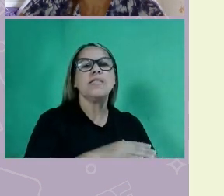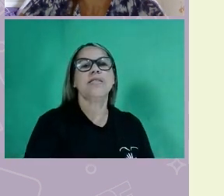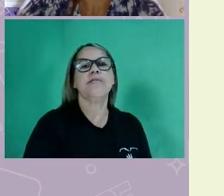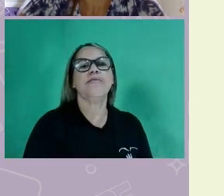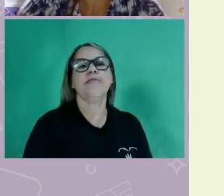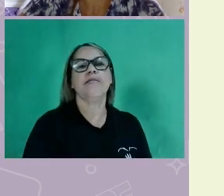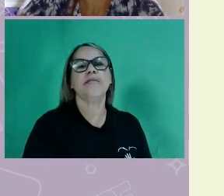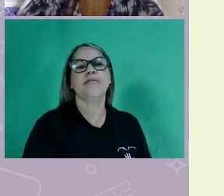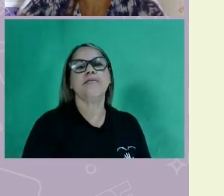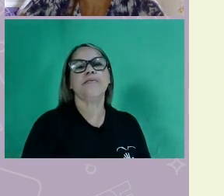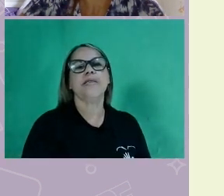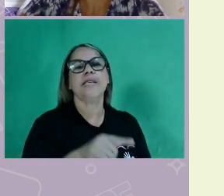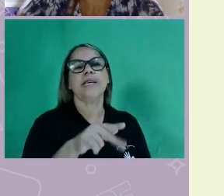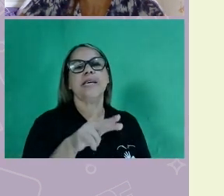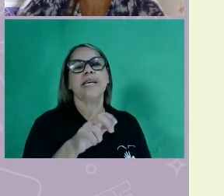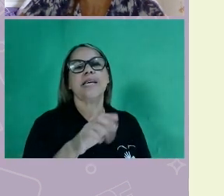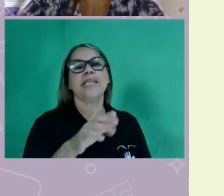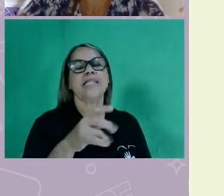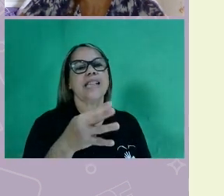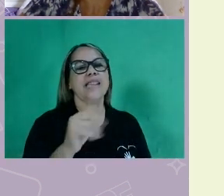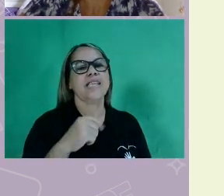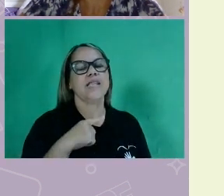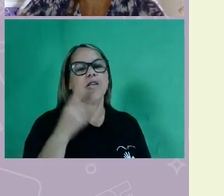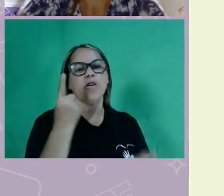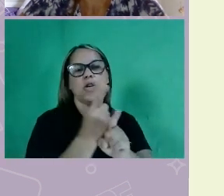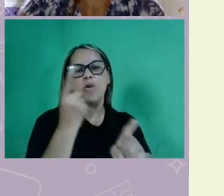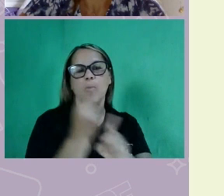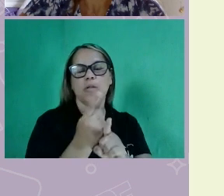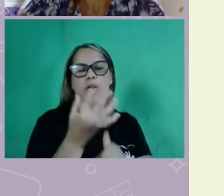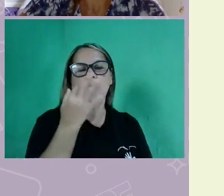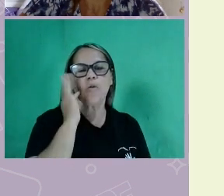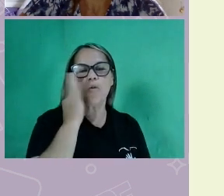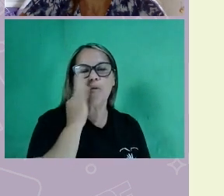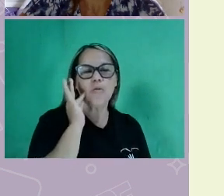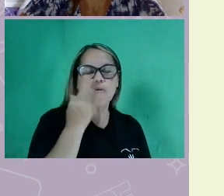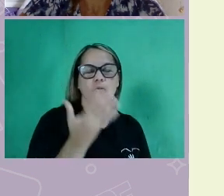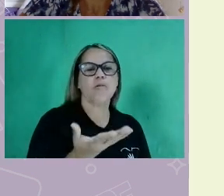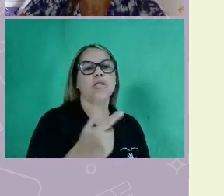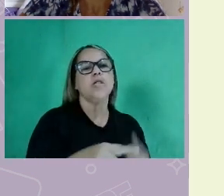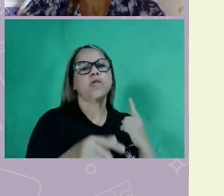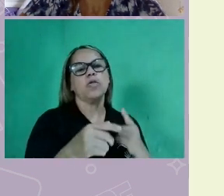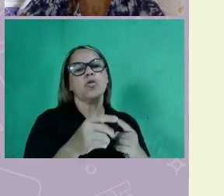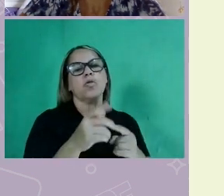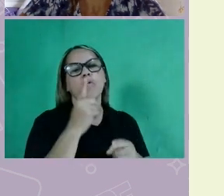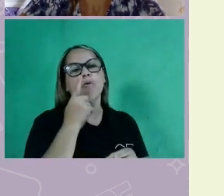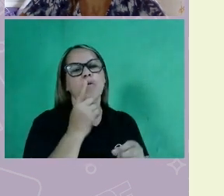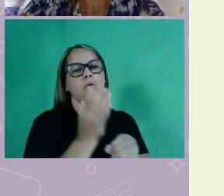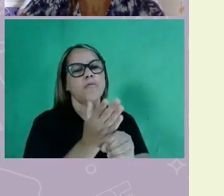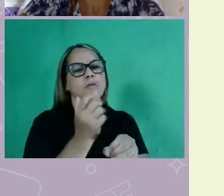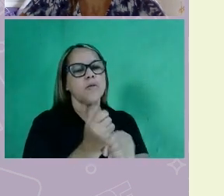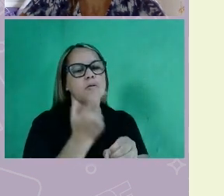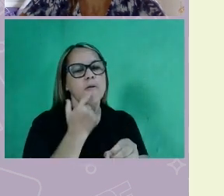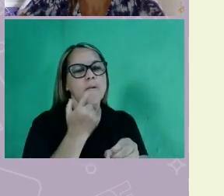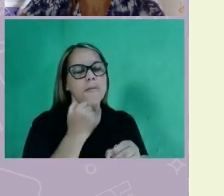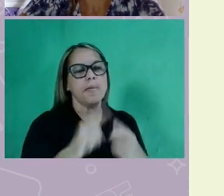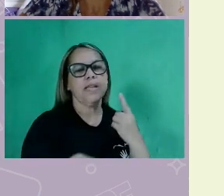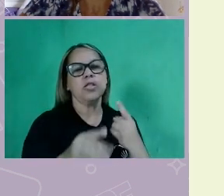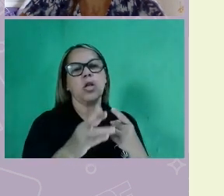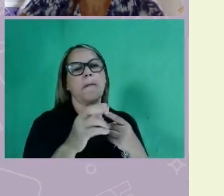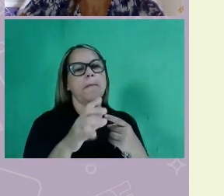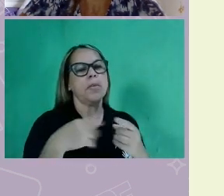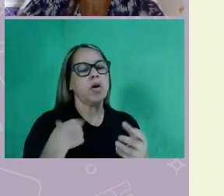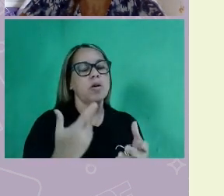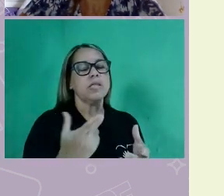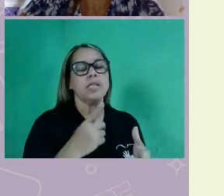flavonoide encontrado em uvas frutas cítricas tomates e brócolis que possui atividade preventiva